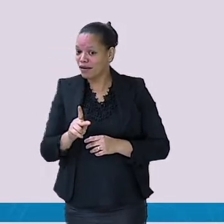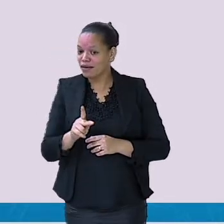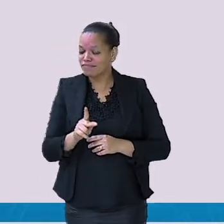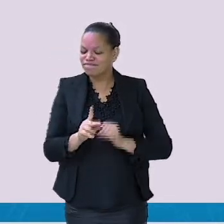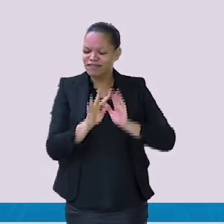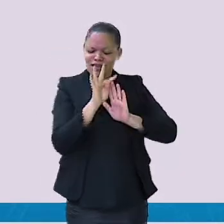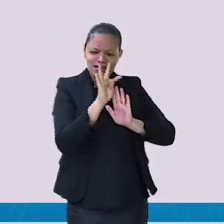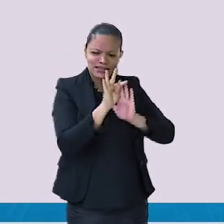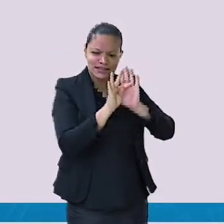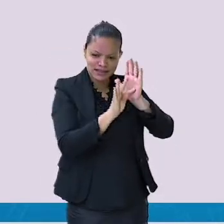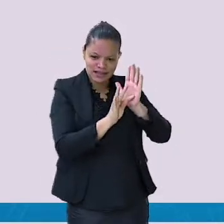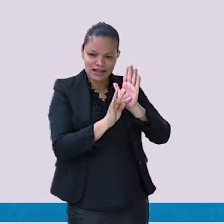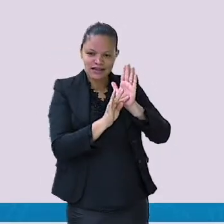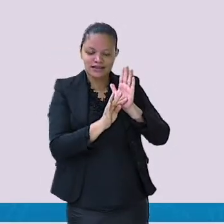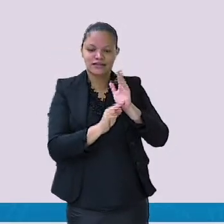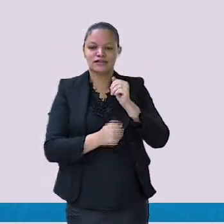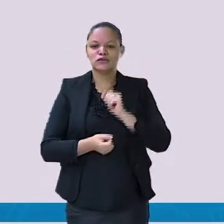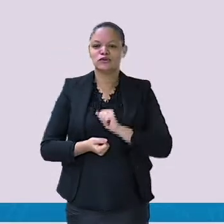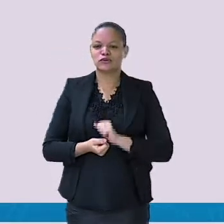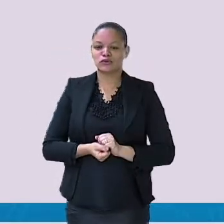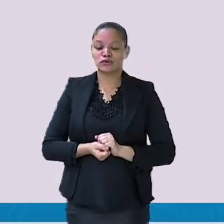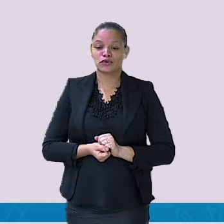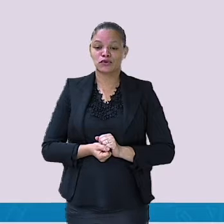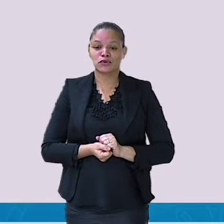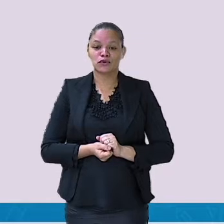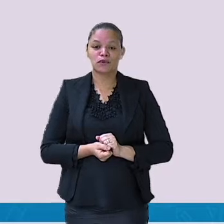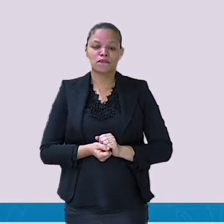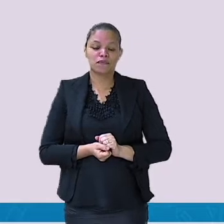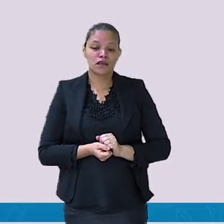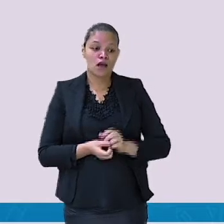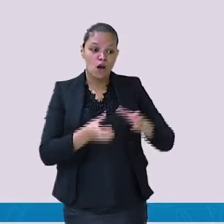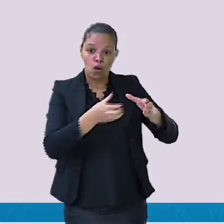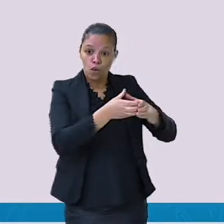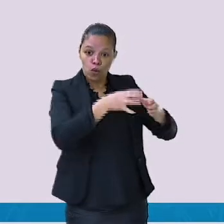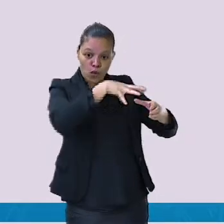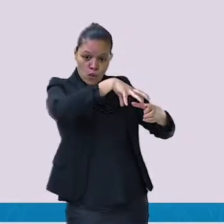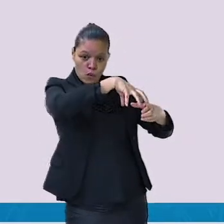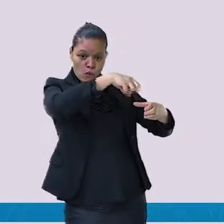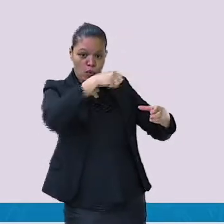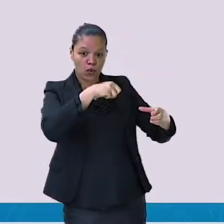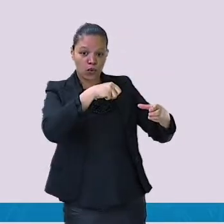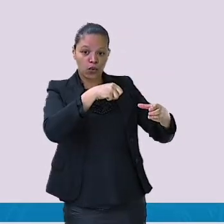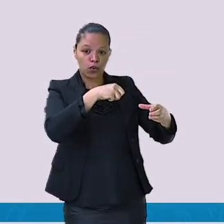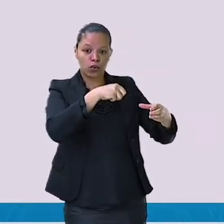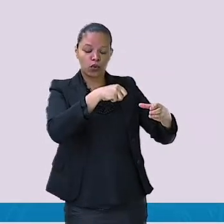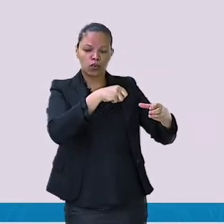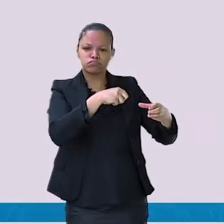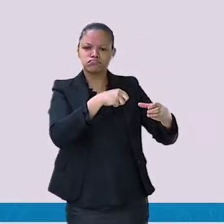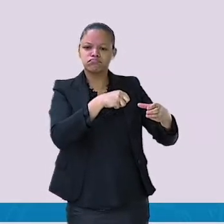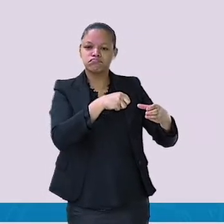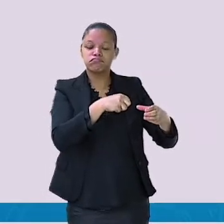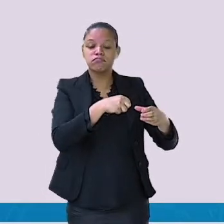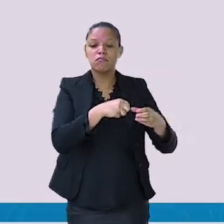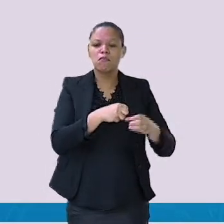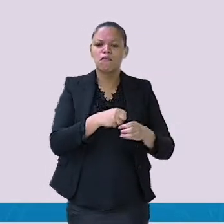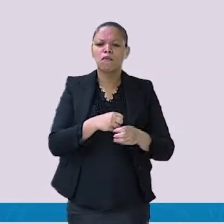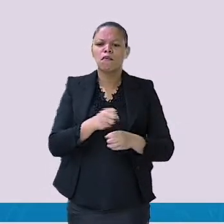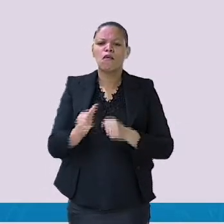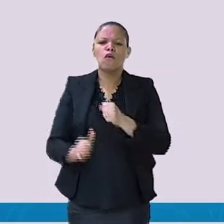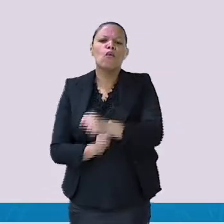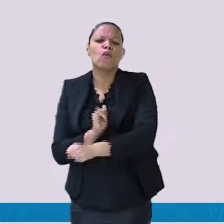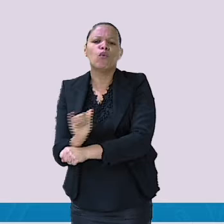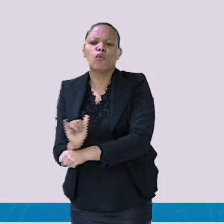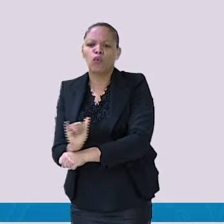texto, nós temos aqui a fonte, certo? Está disponível no site